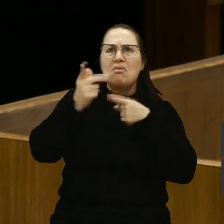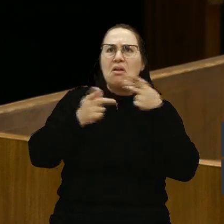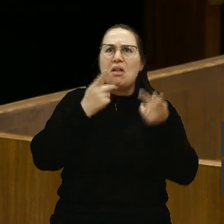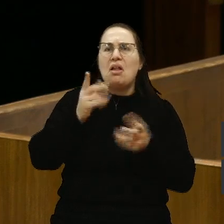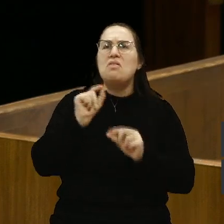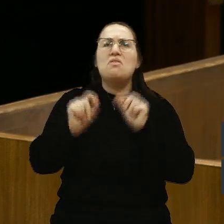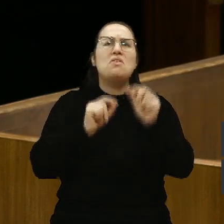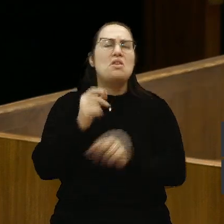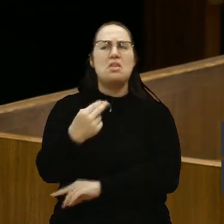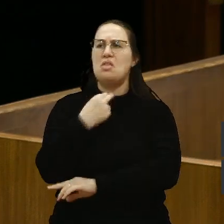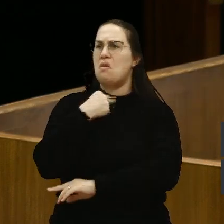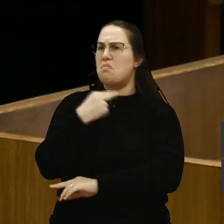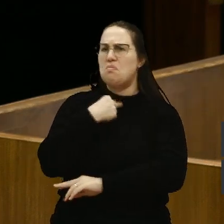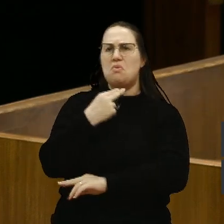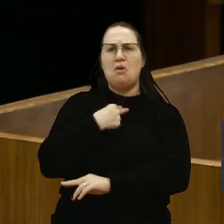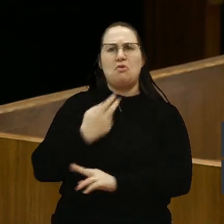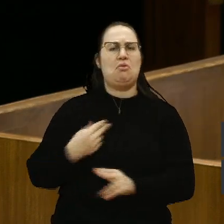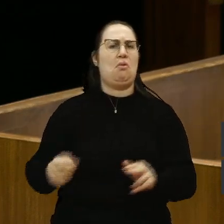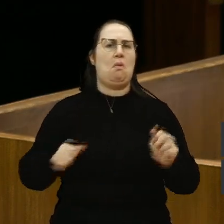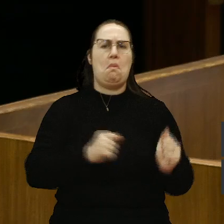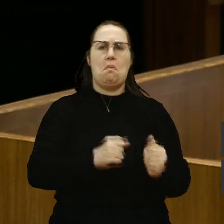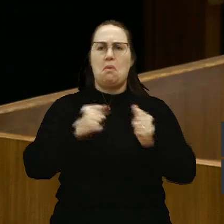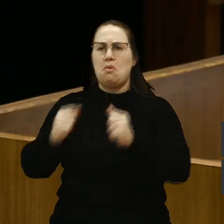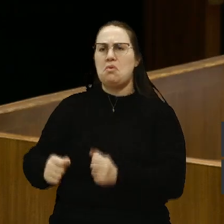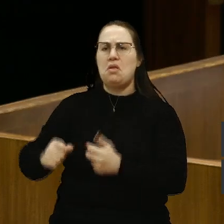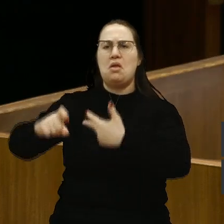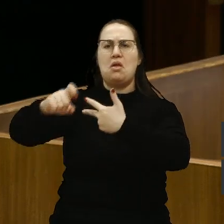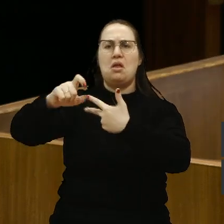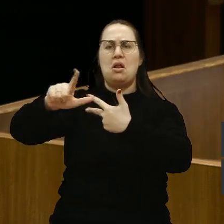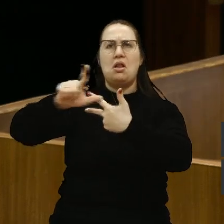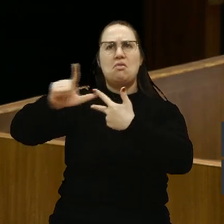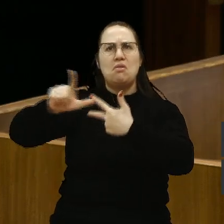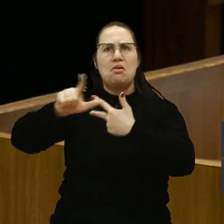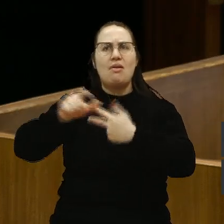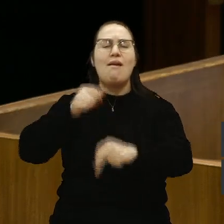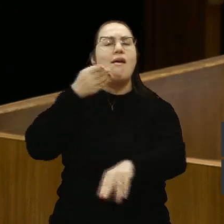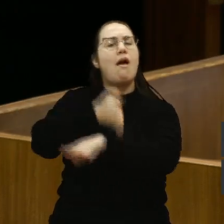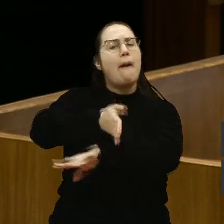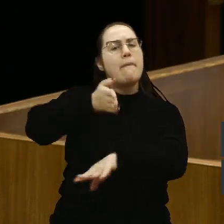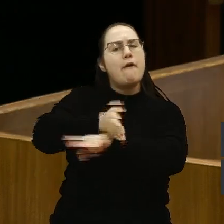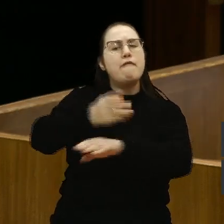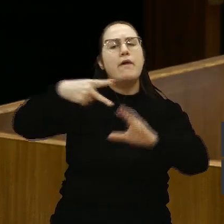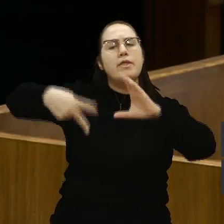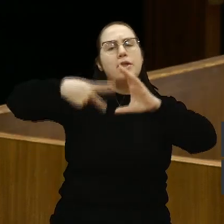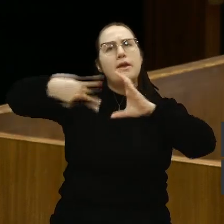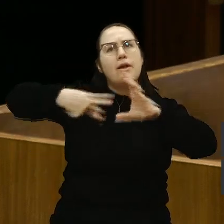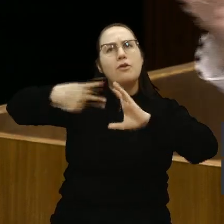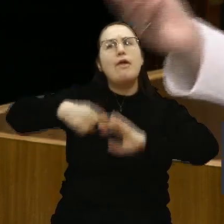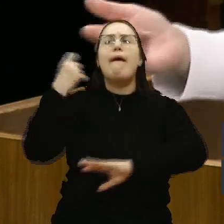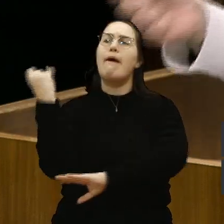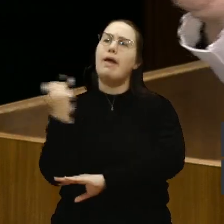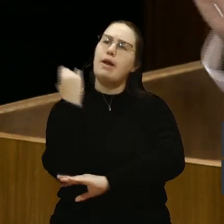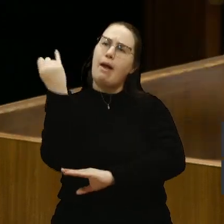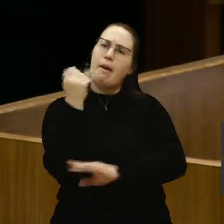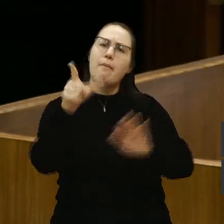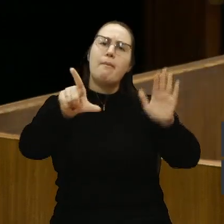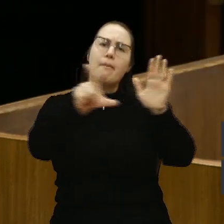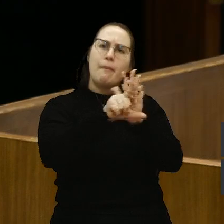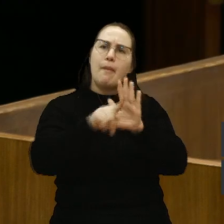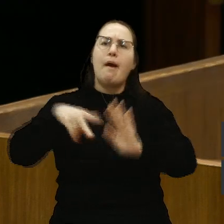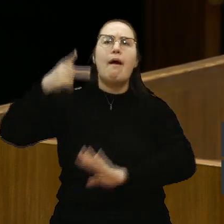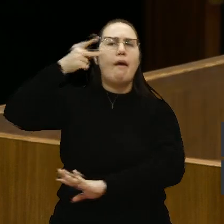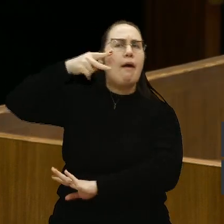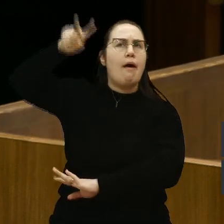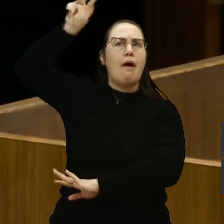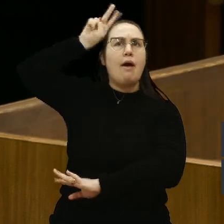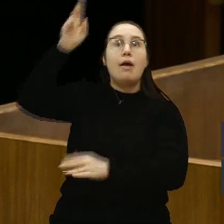que não podia interferir no poder legislativo, que era uma lei aprovada nessa casa, que era importante a lei do vereador, então, Edson da